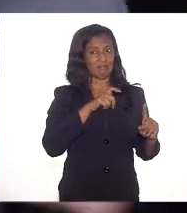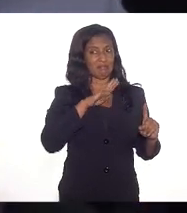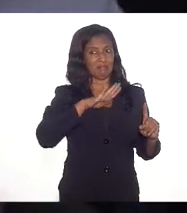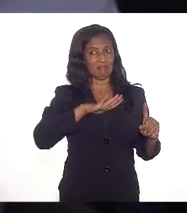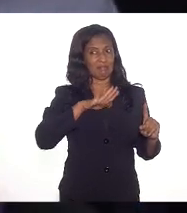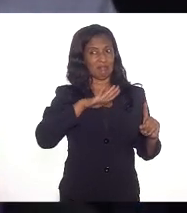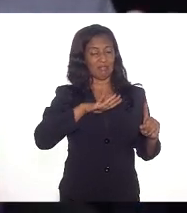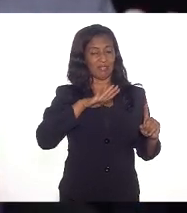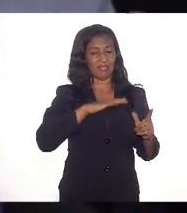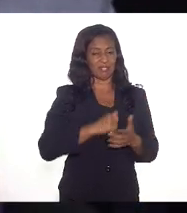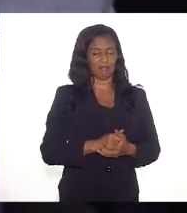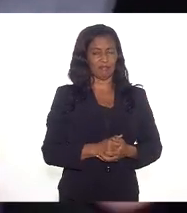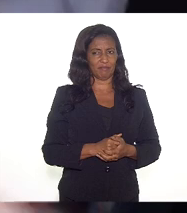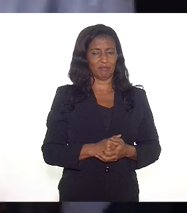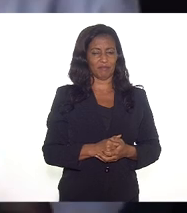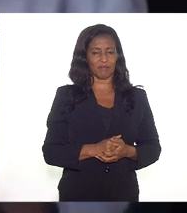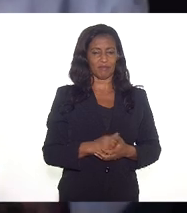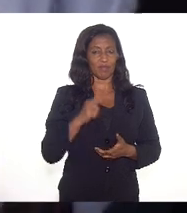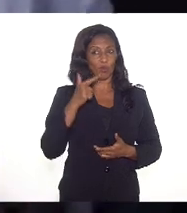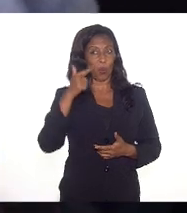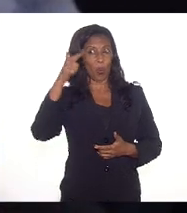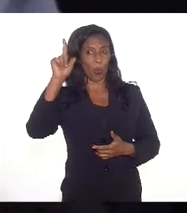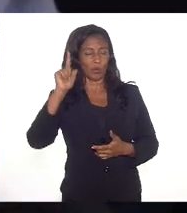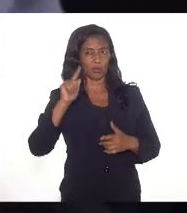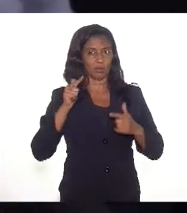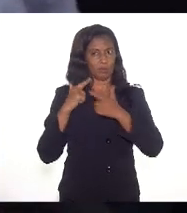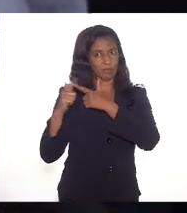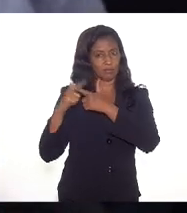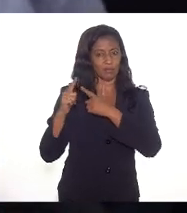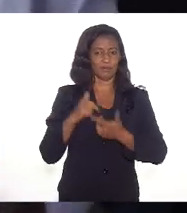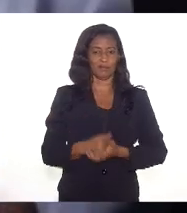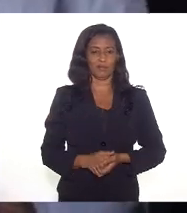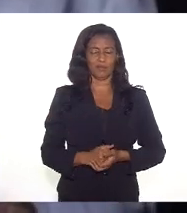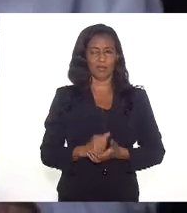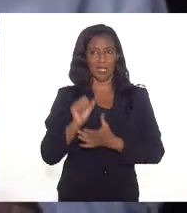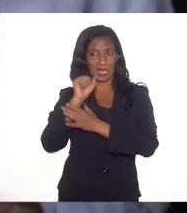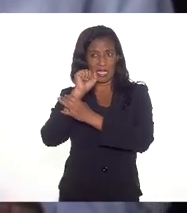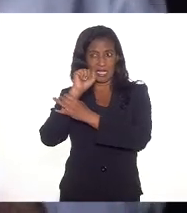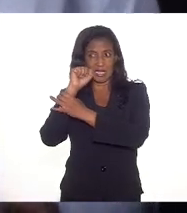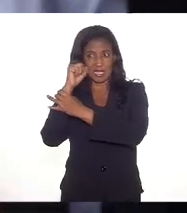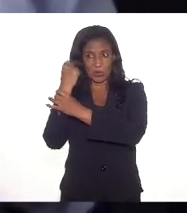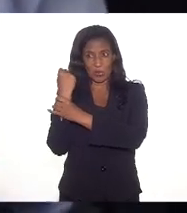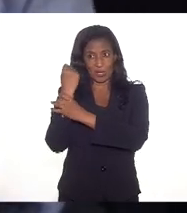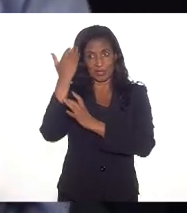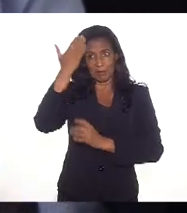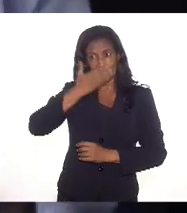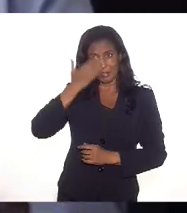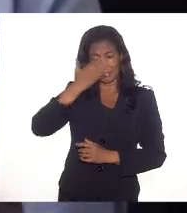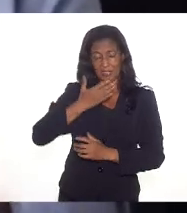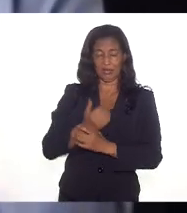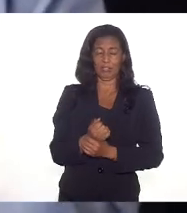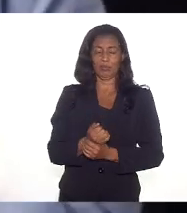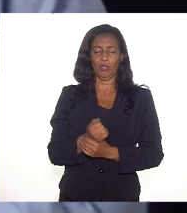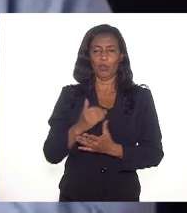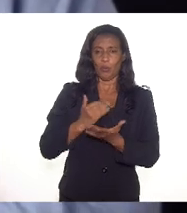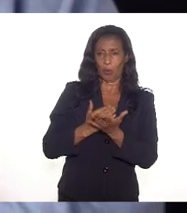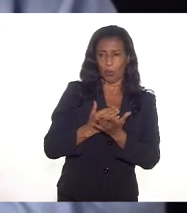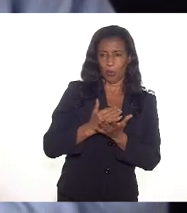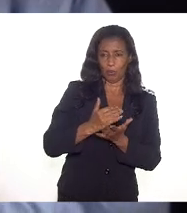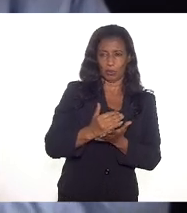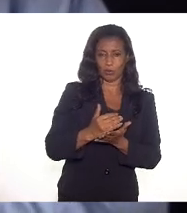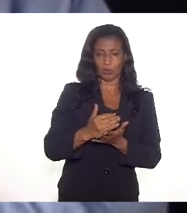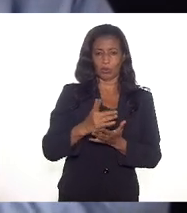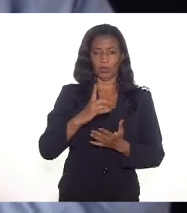nem partir para essa situação, vou para uma outra. O segurança presente, quando começou,